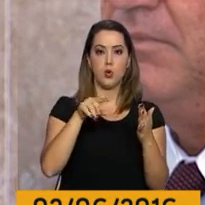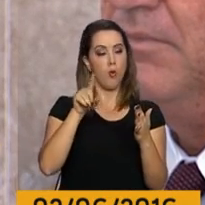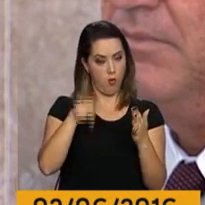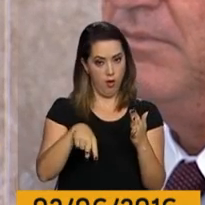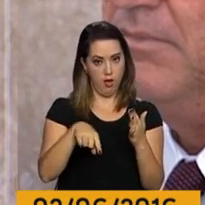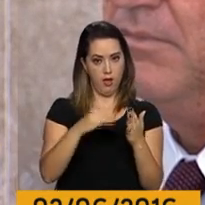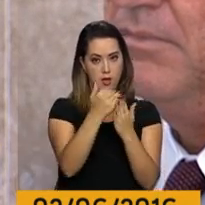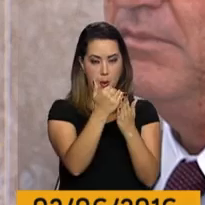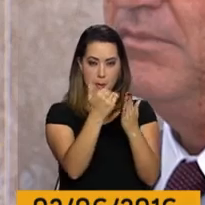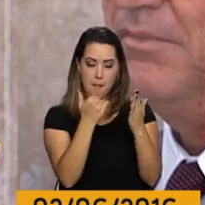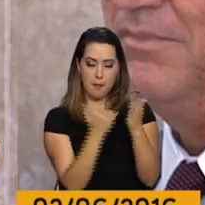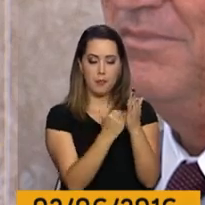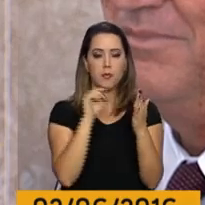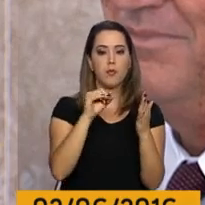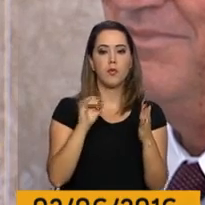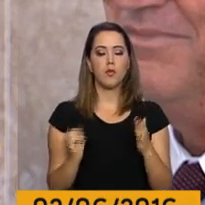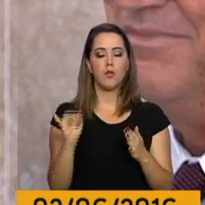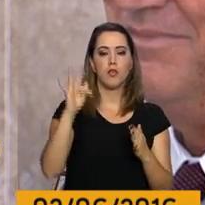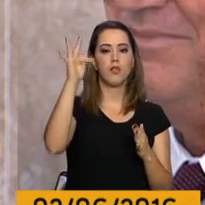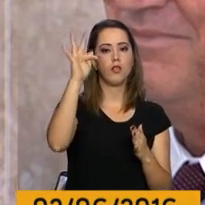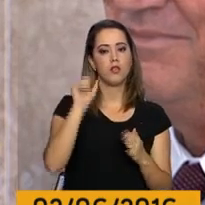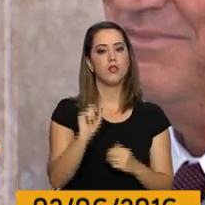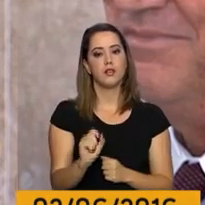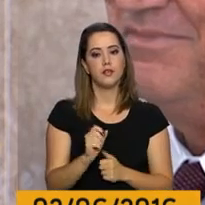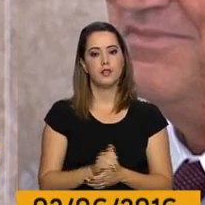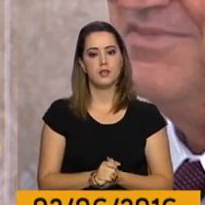também. Ontem o presidente... Tá.